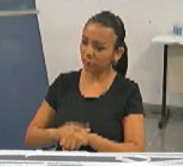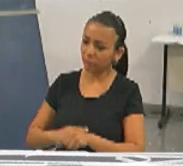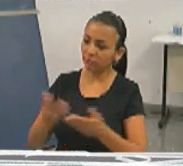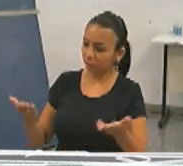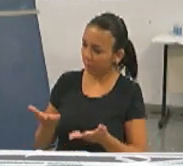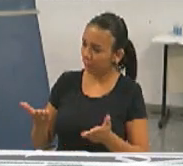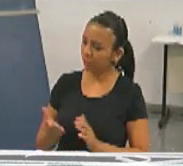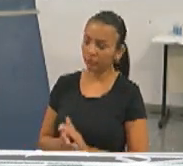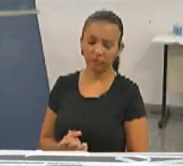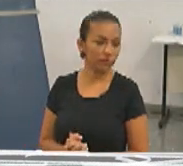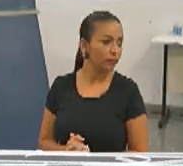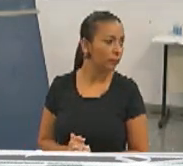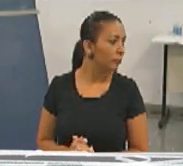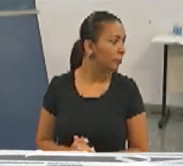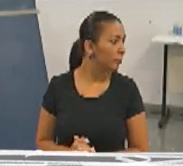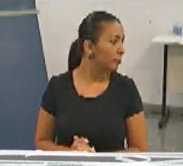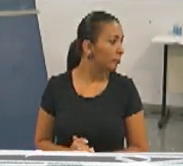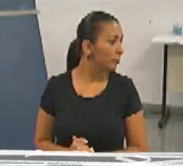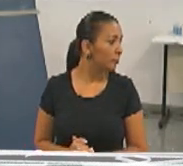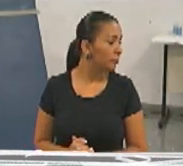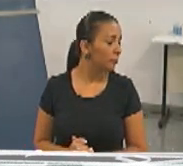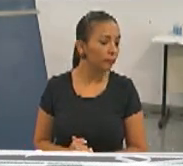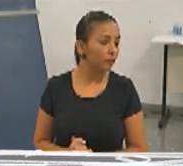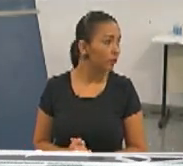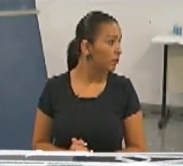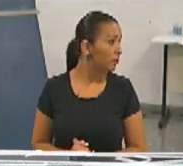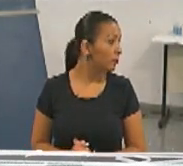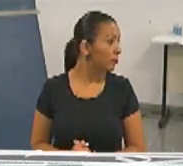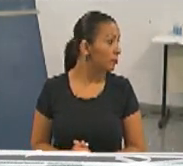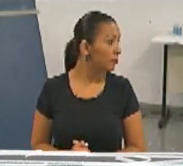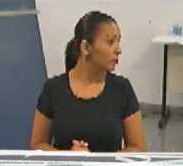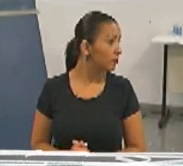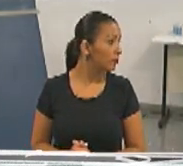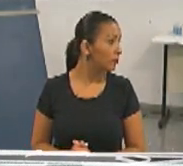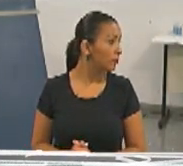tempo. Ele não tinha começado.